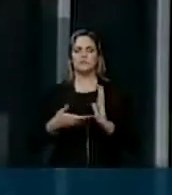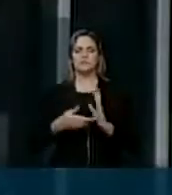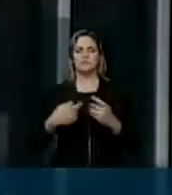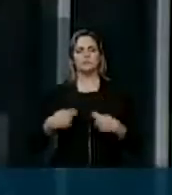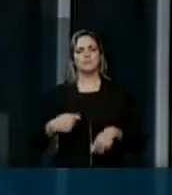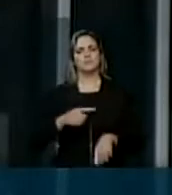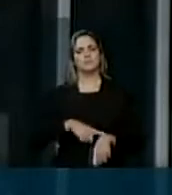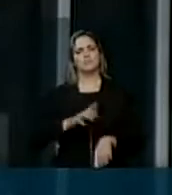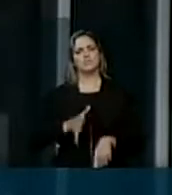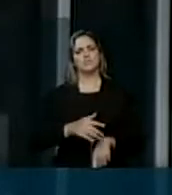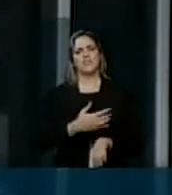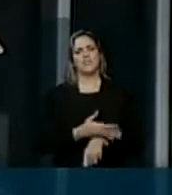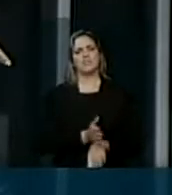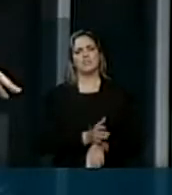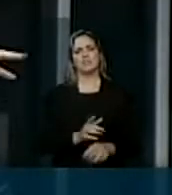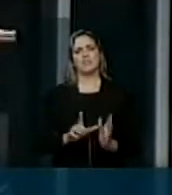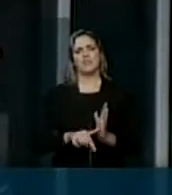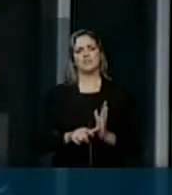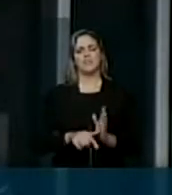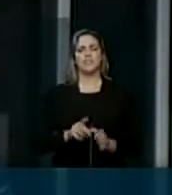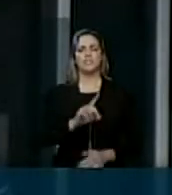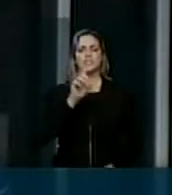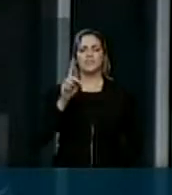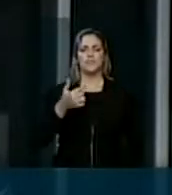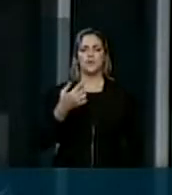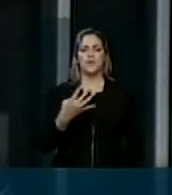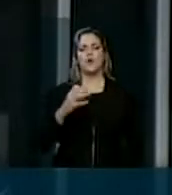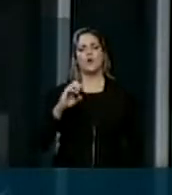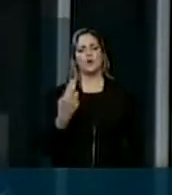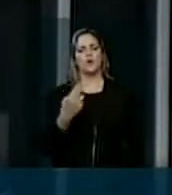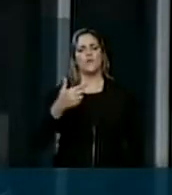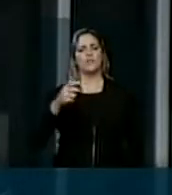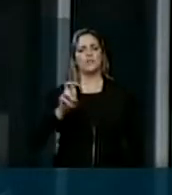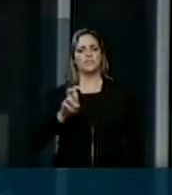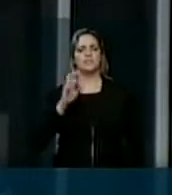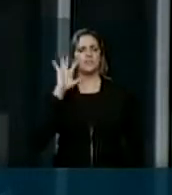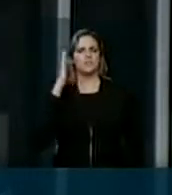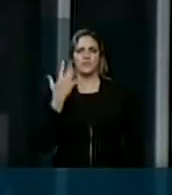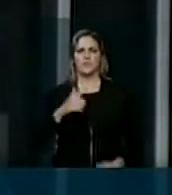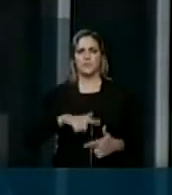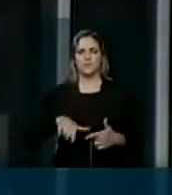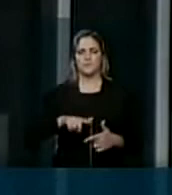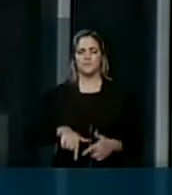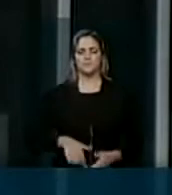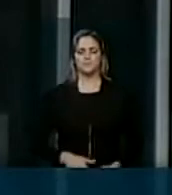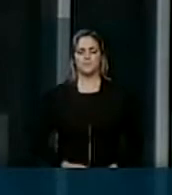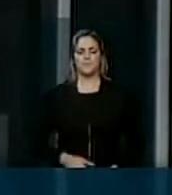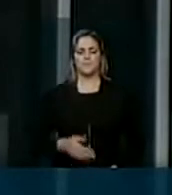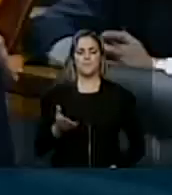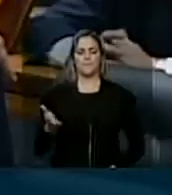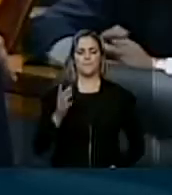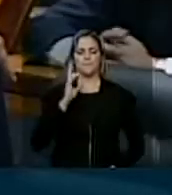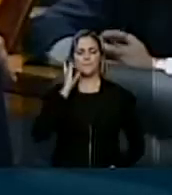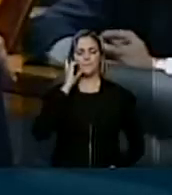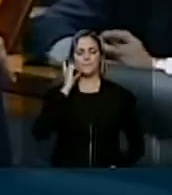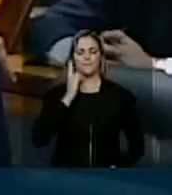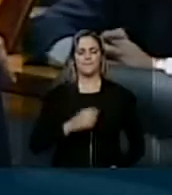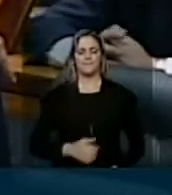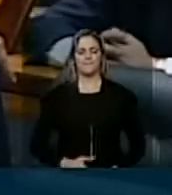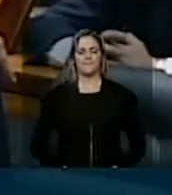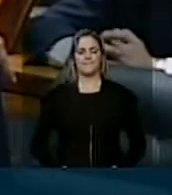Estamos há mais de 2 anos debatendo, discutindo, não tem mais o que discutir. Como diz o meu